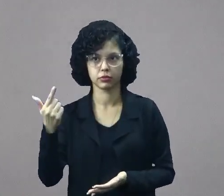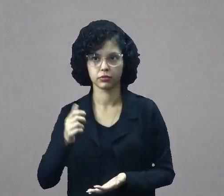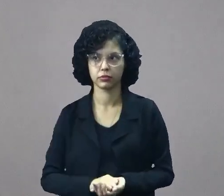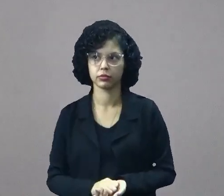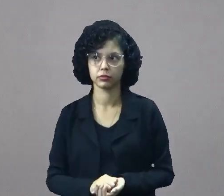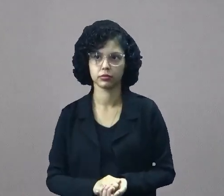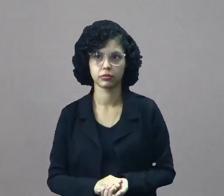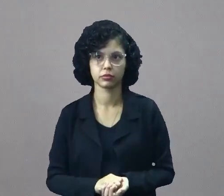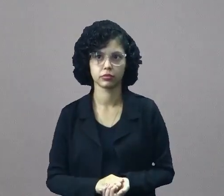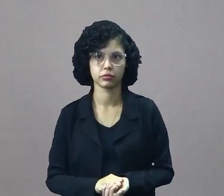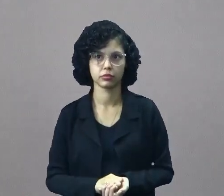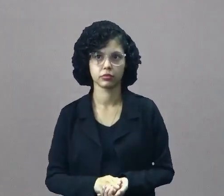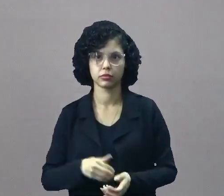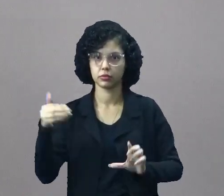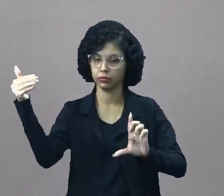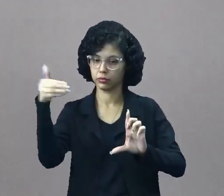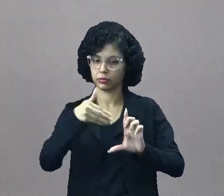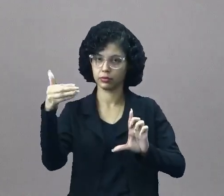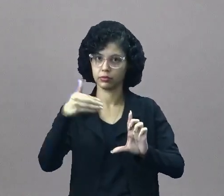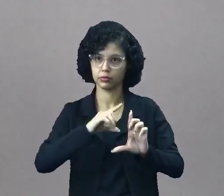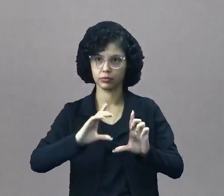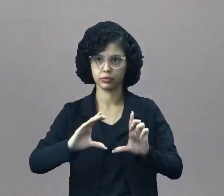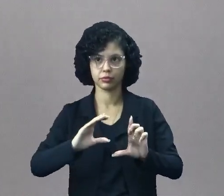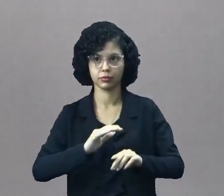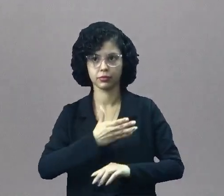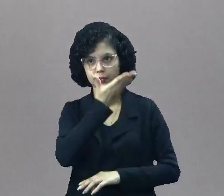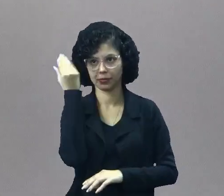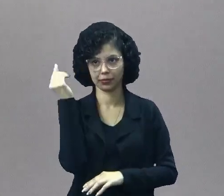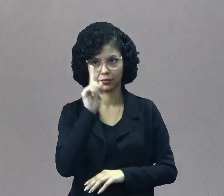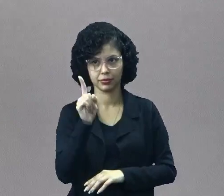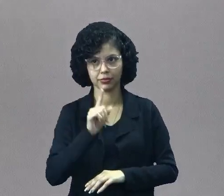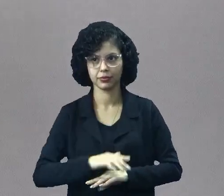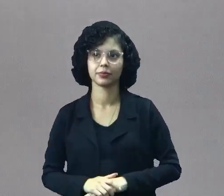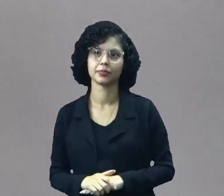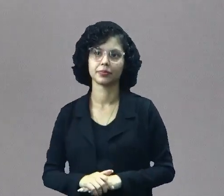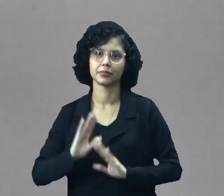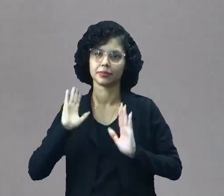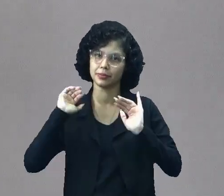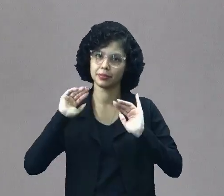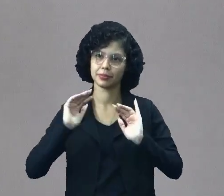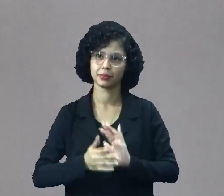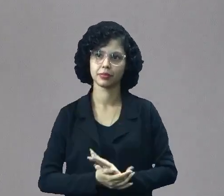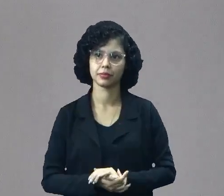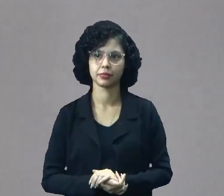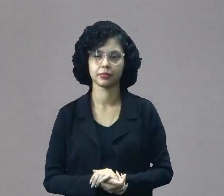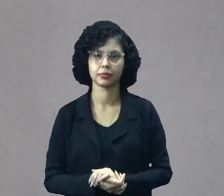próxima. Até mais. Não esqueça de acessar a nossa plataforma Eduque, viu? Tchau!